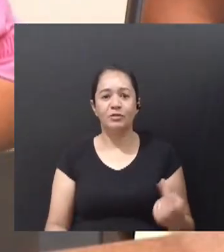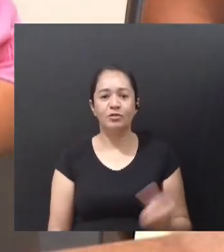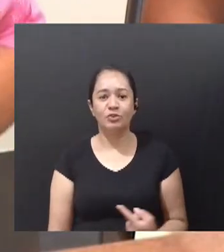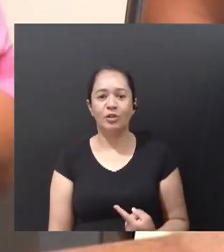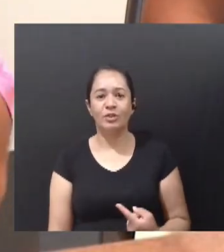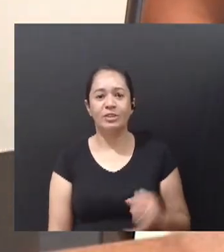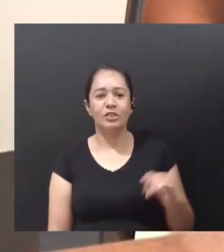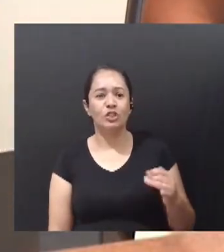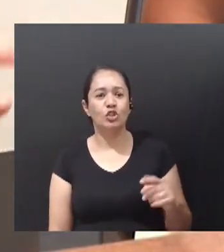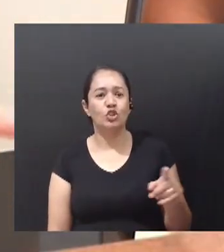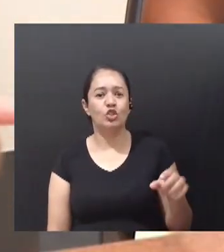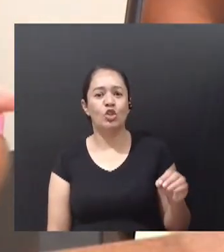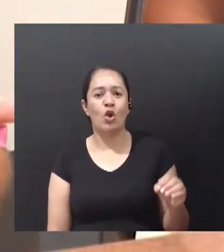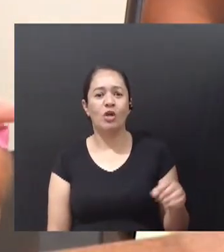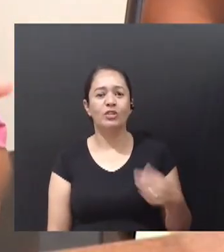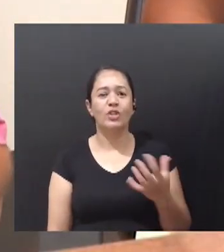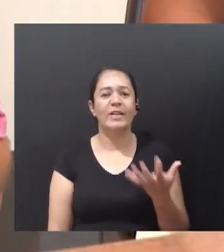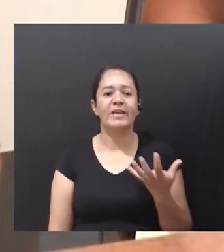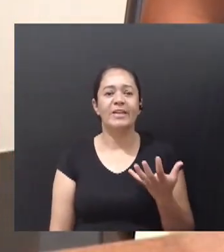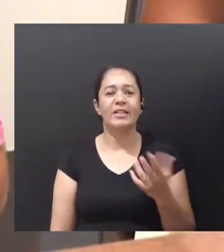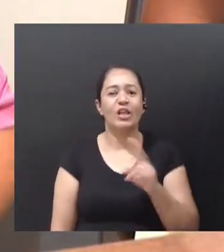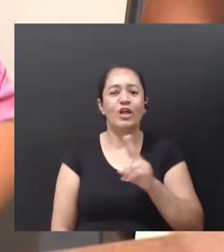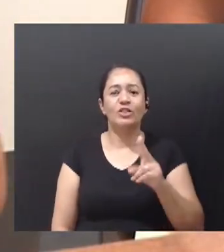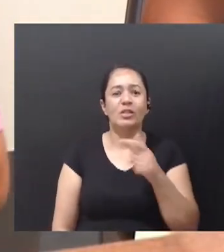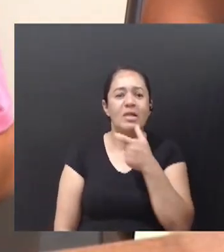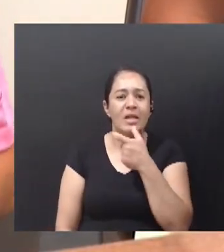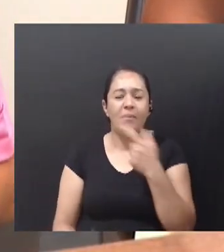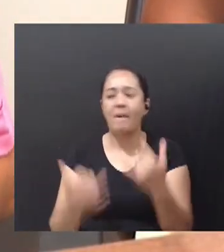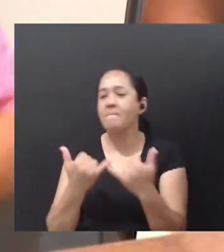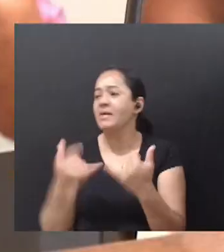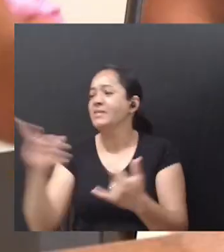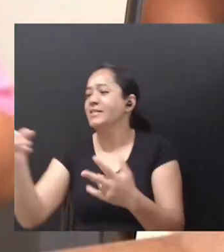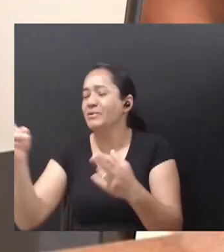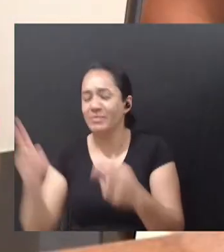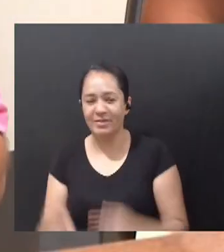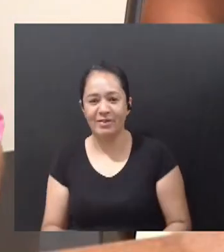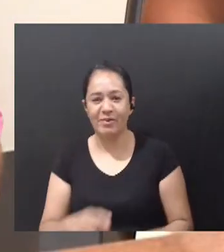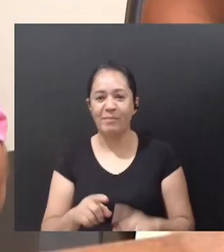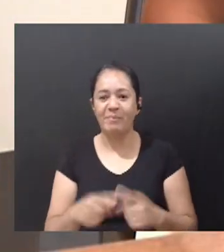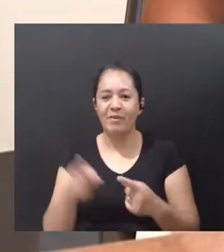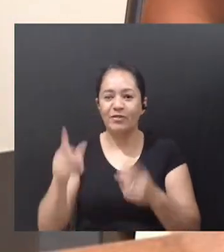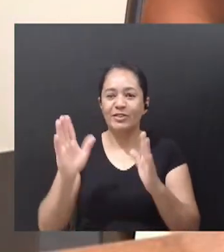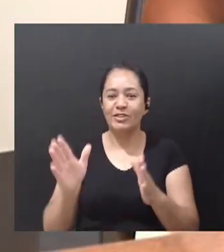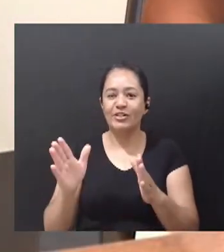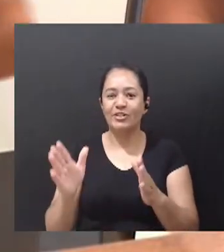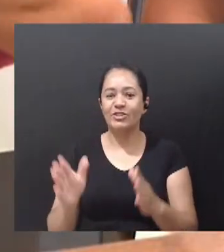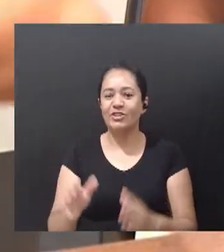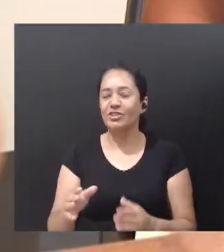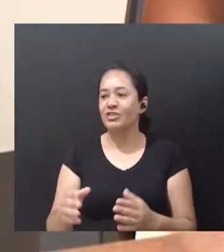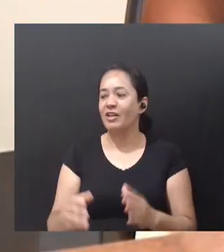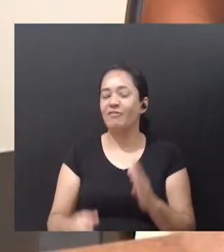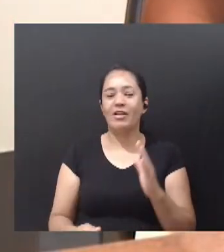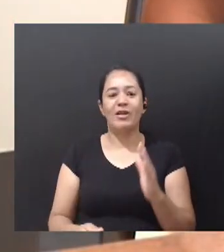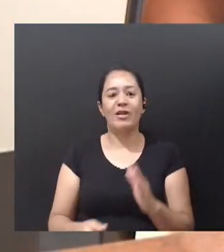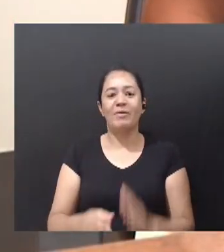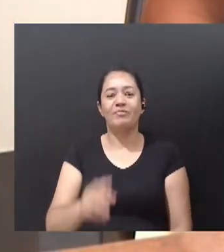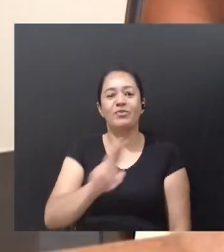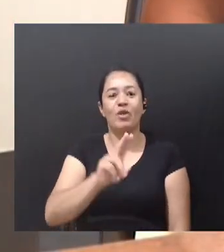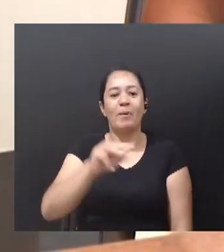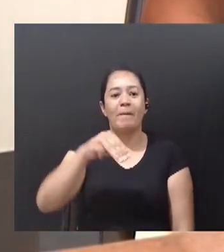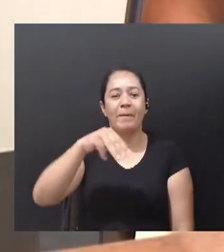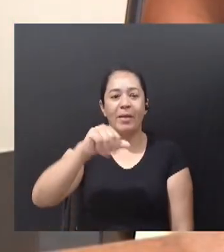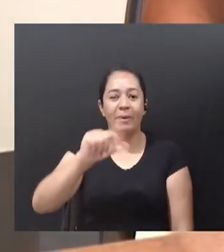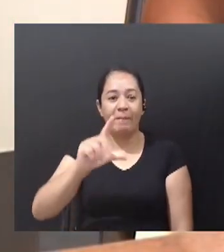nome em inglês pra parecer com os caras, mano. E você já veio de fábrica Malcolm, tá ligado? Não à toa, porque a sua mãe, né,